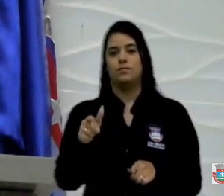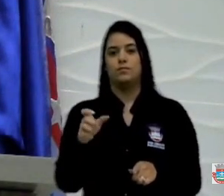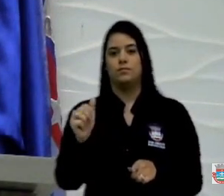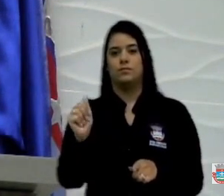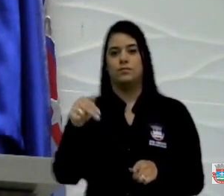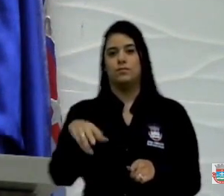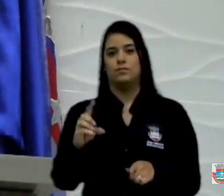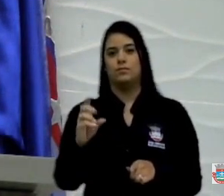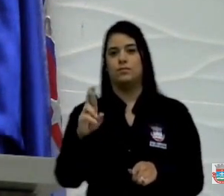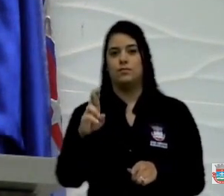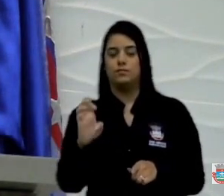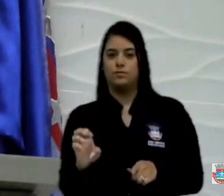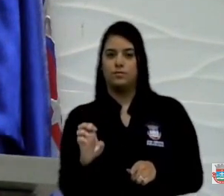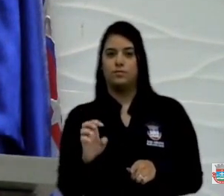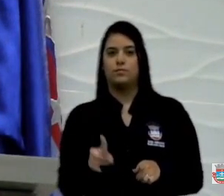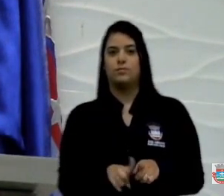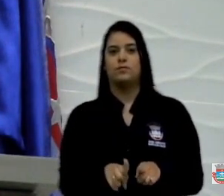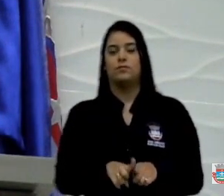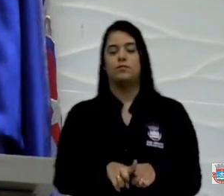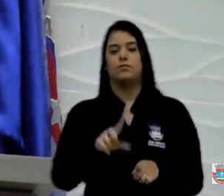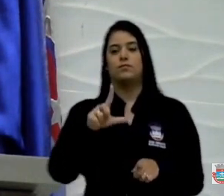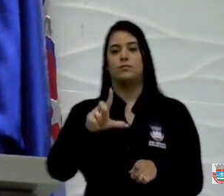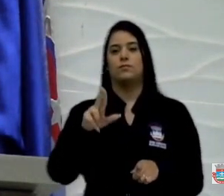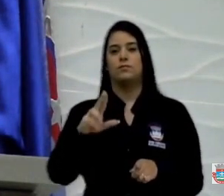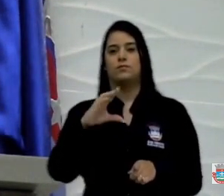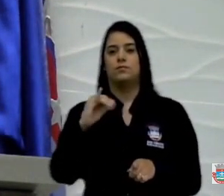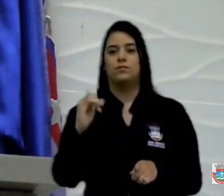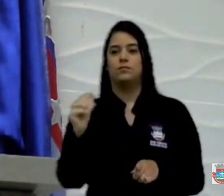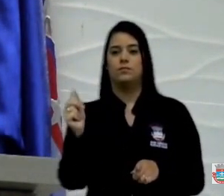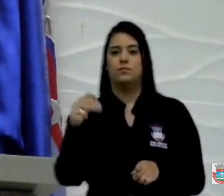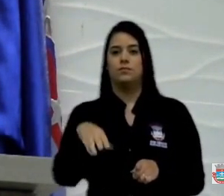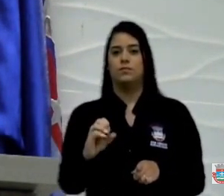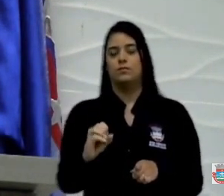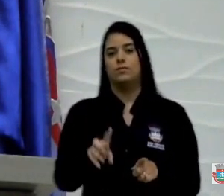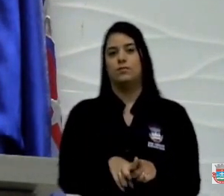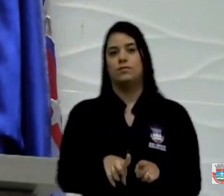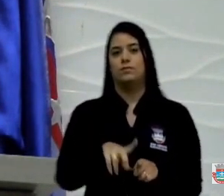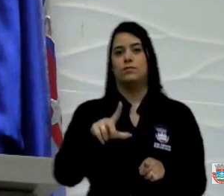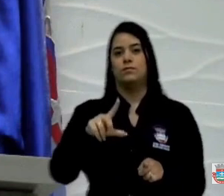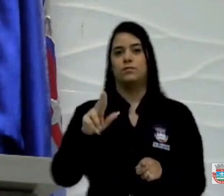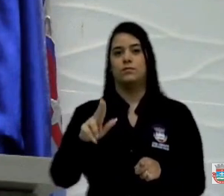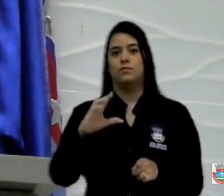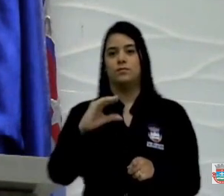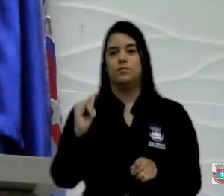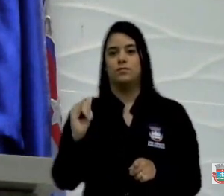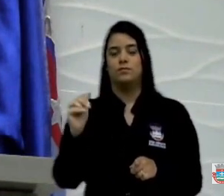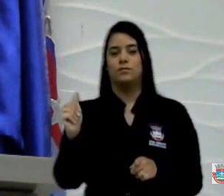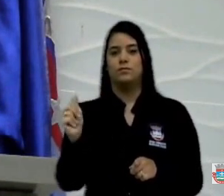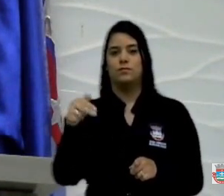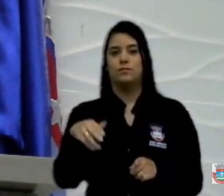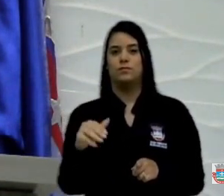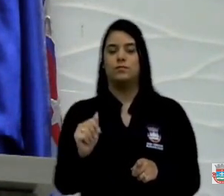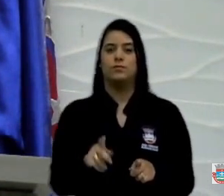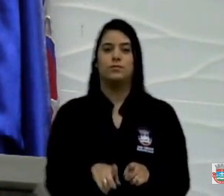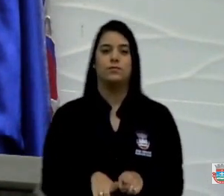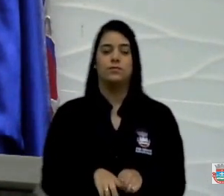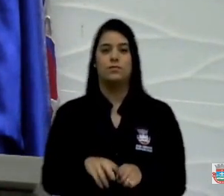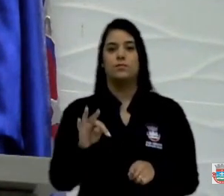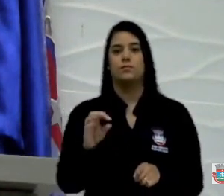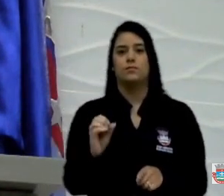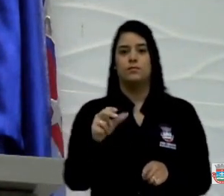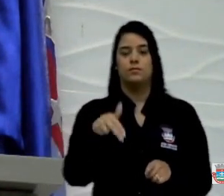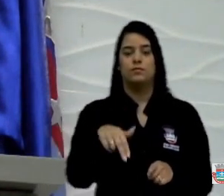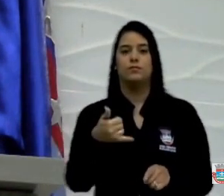Lúcia, Luciano. E em memória Luciana, Dedel, Bebeto e Tony. Quero